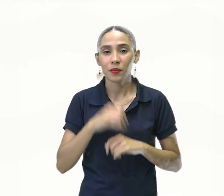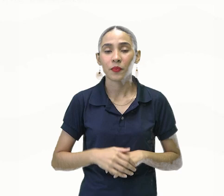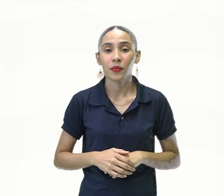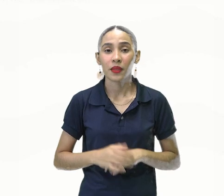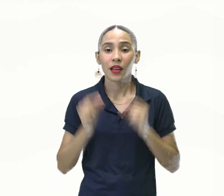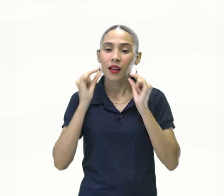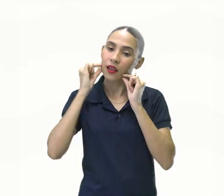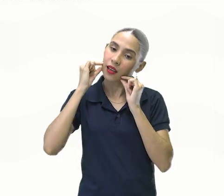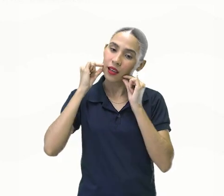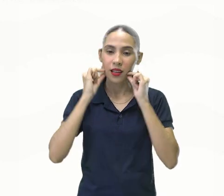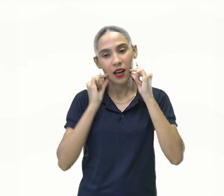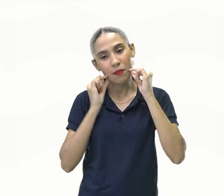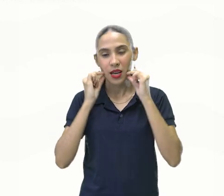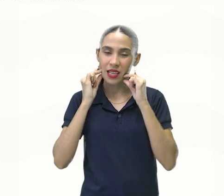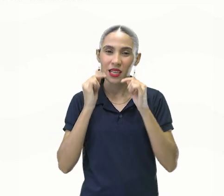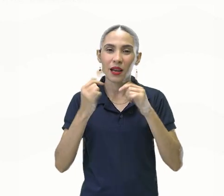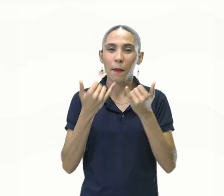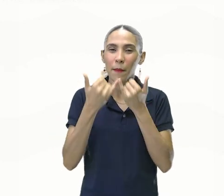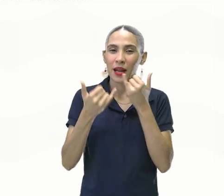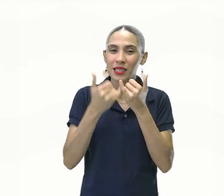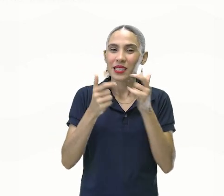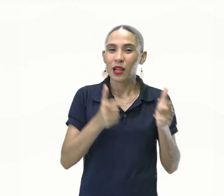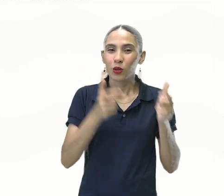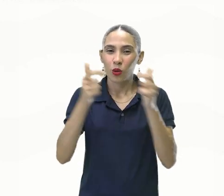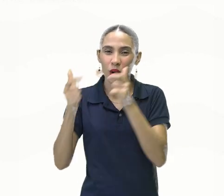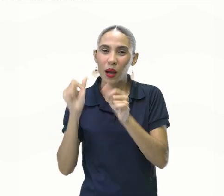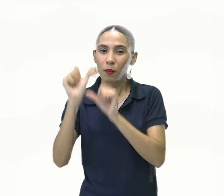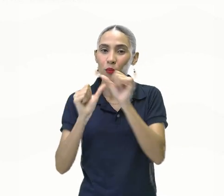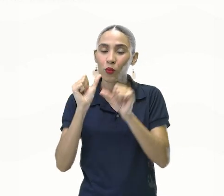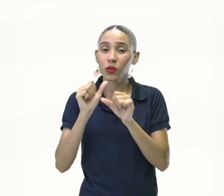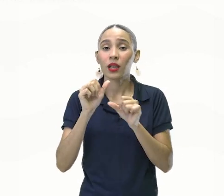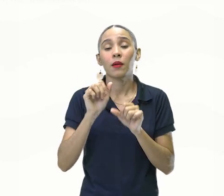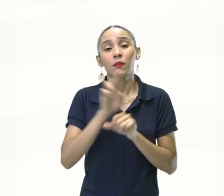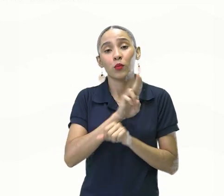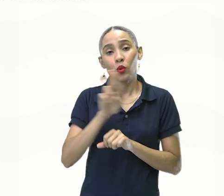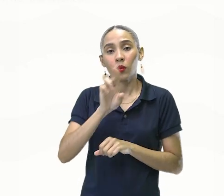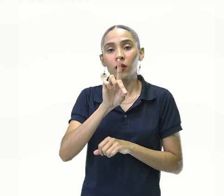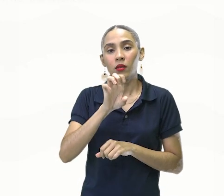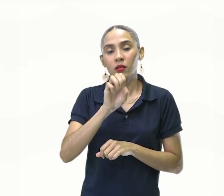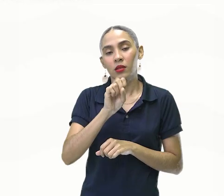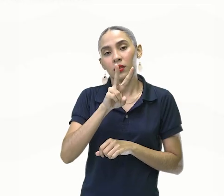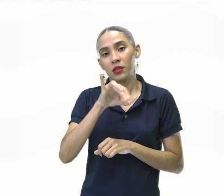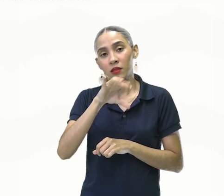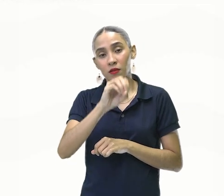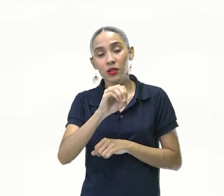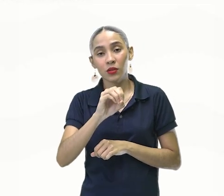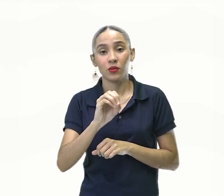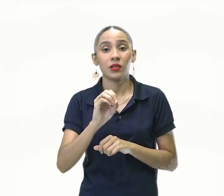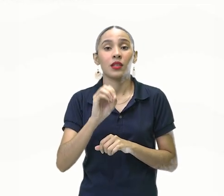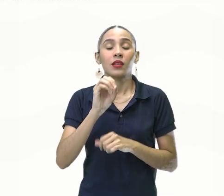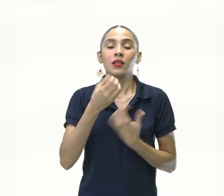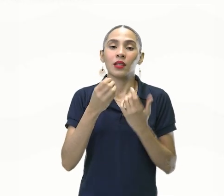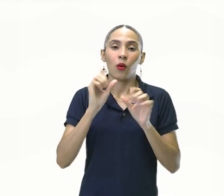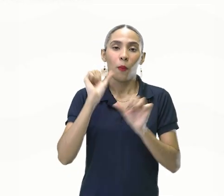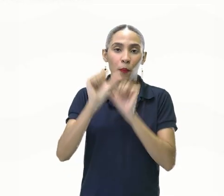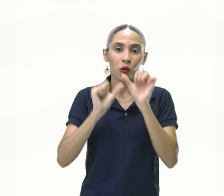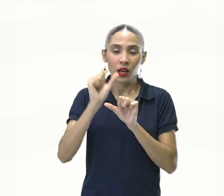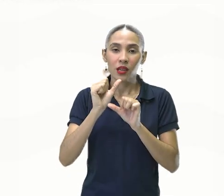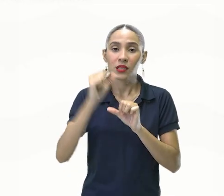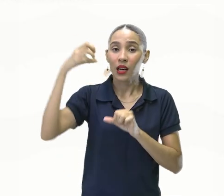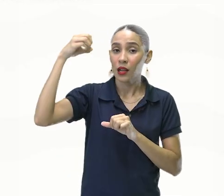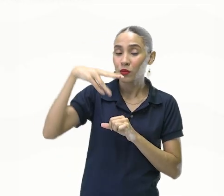Que a cabeça estava fora, mas ali ocorre o quê? Um desvio. Na refração da luz,